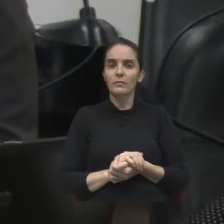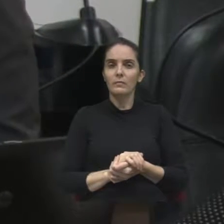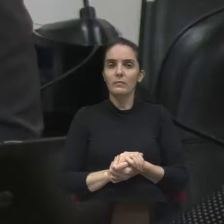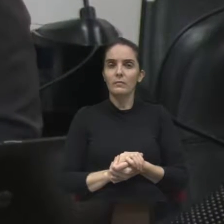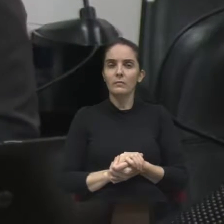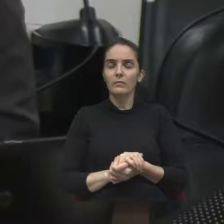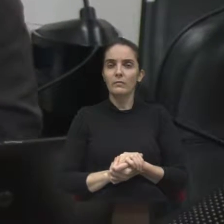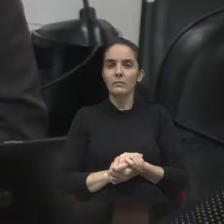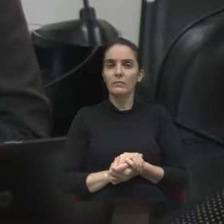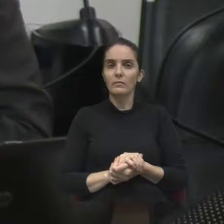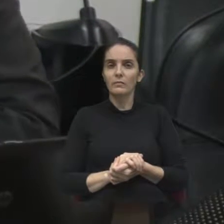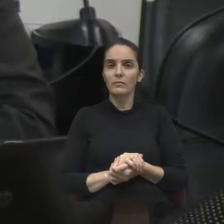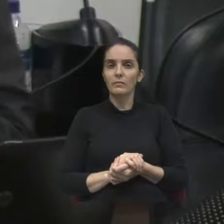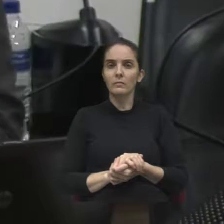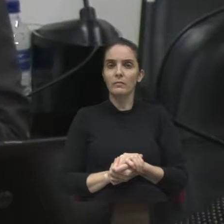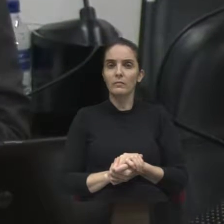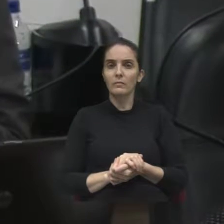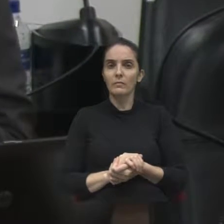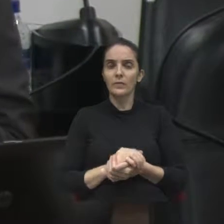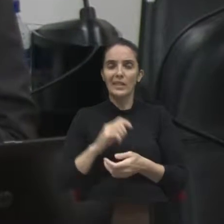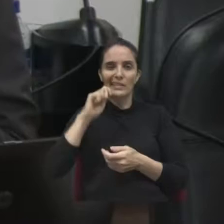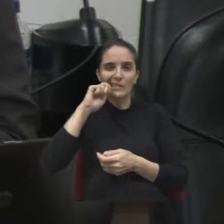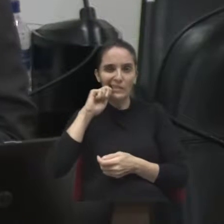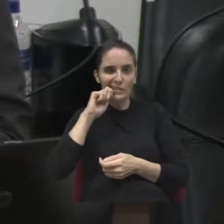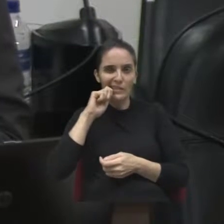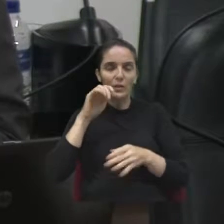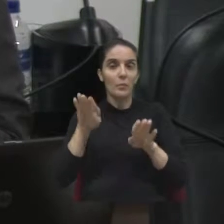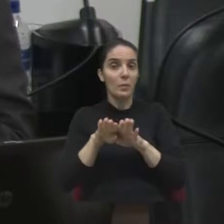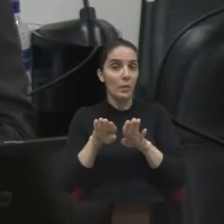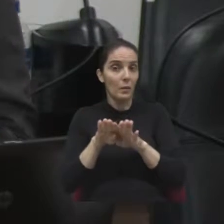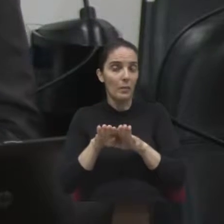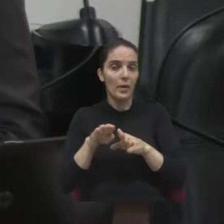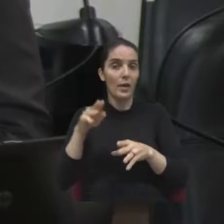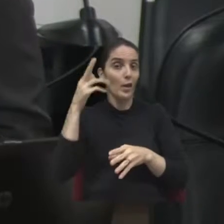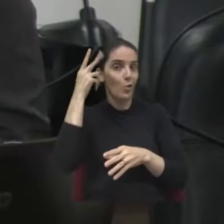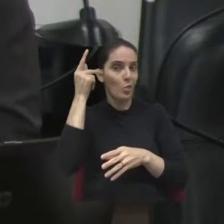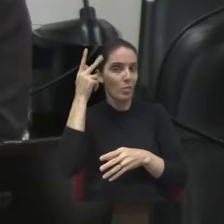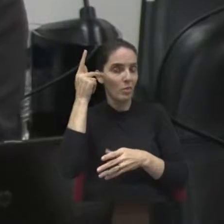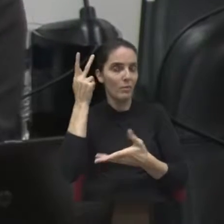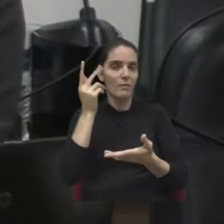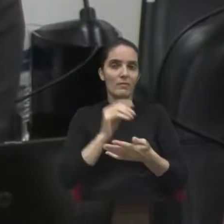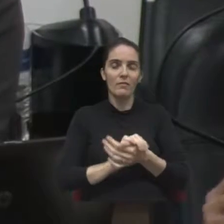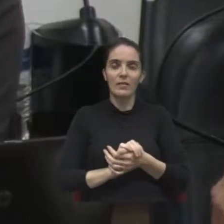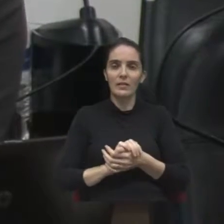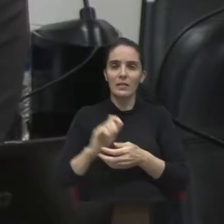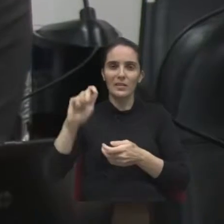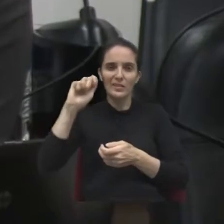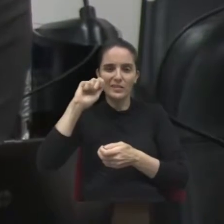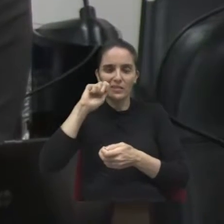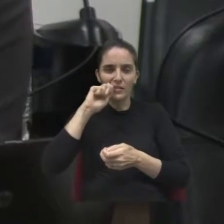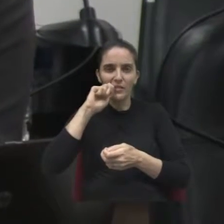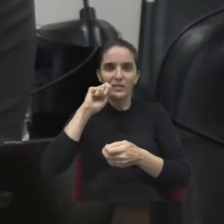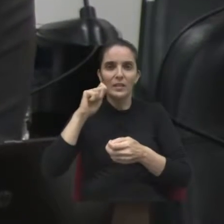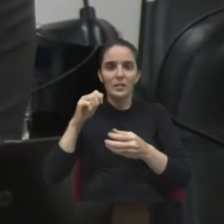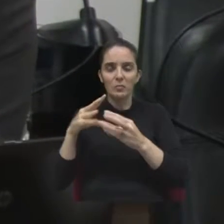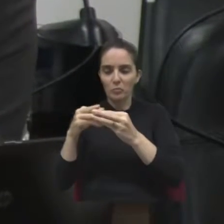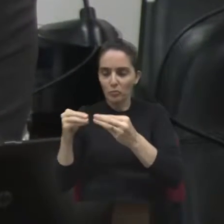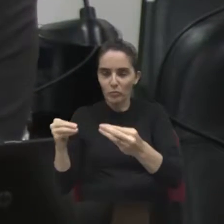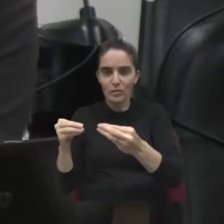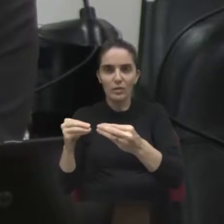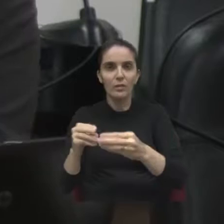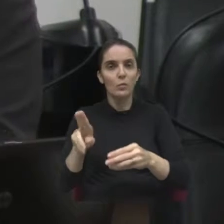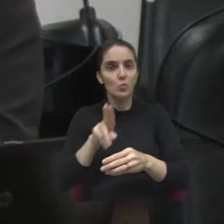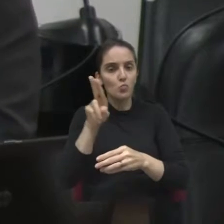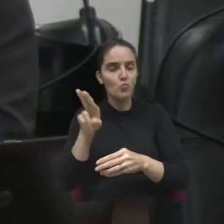do bagaço da cana, biodegradável. Então, inclusive, o bagaço da cana sendo utilizado, assim como